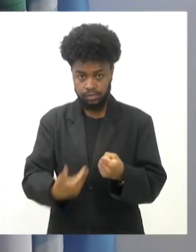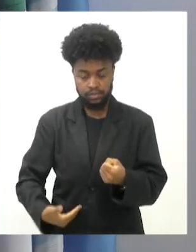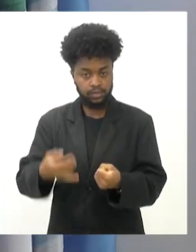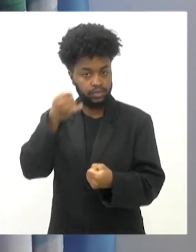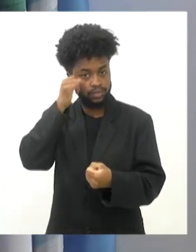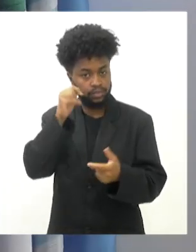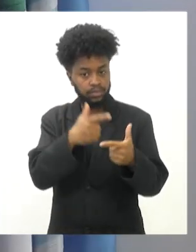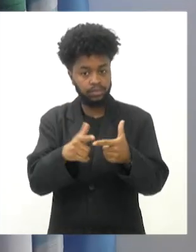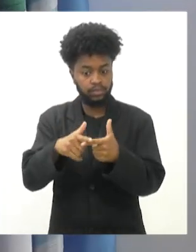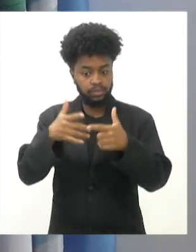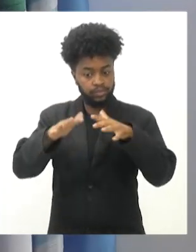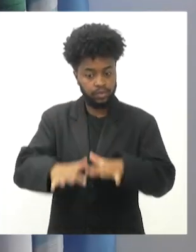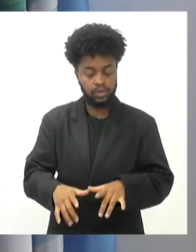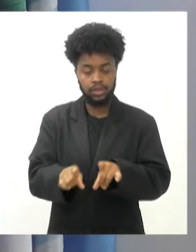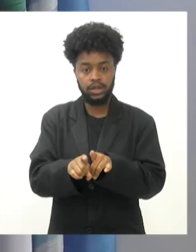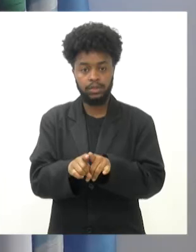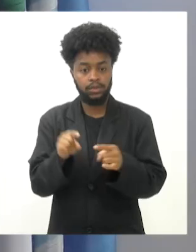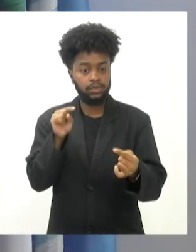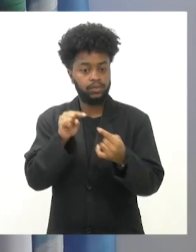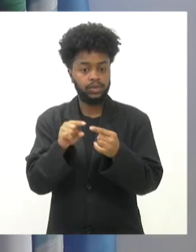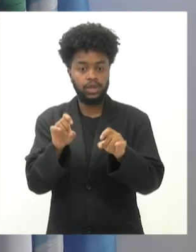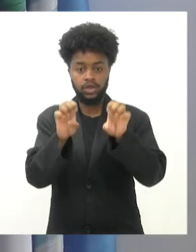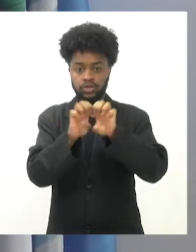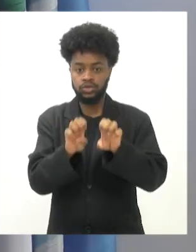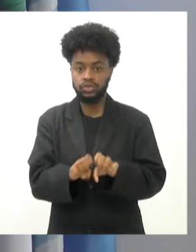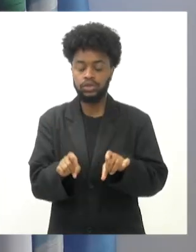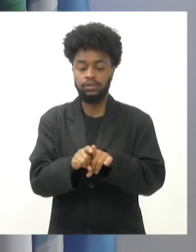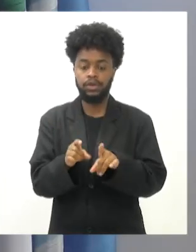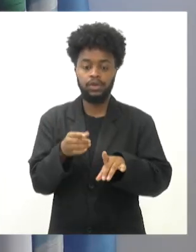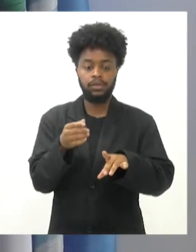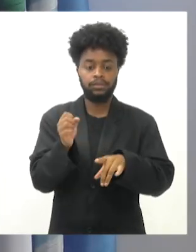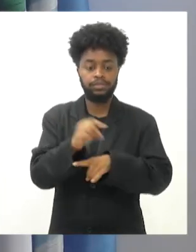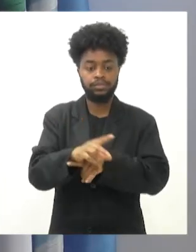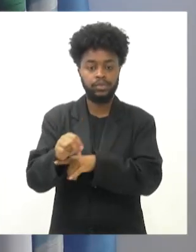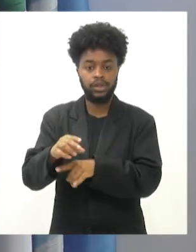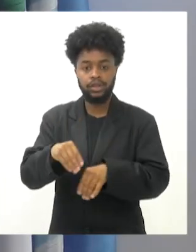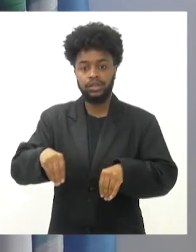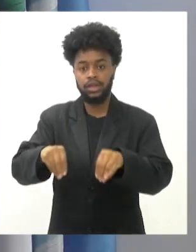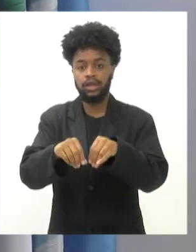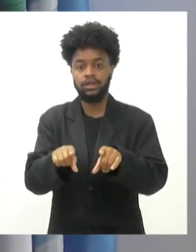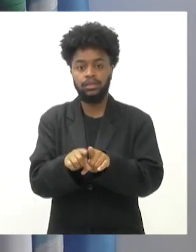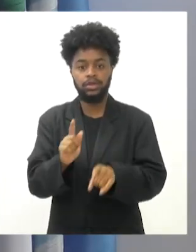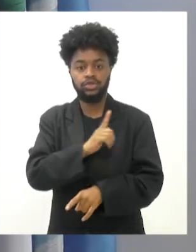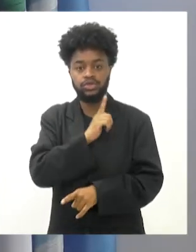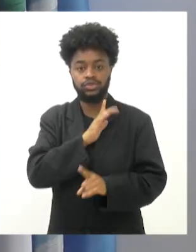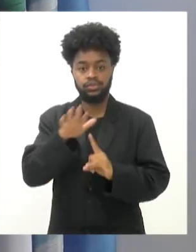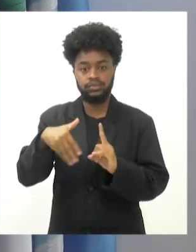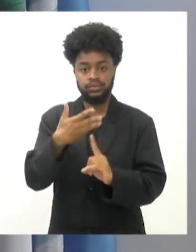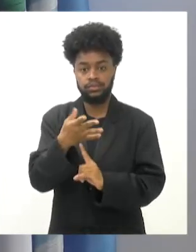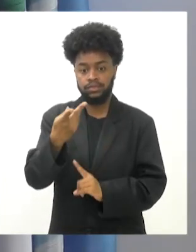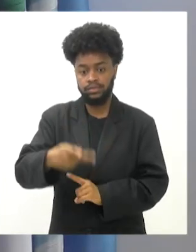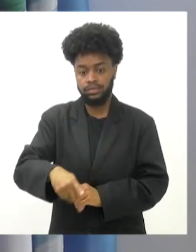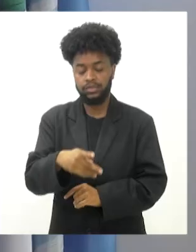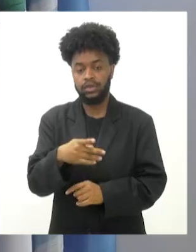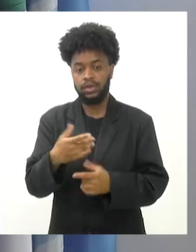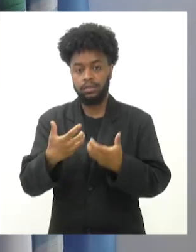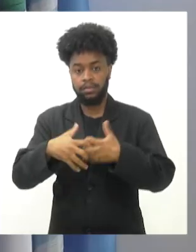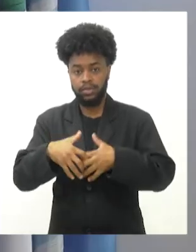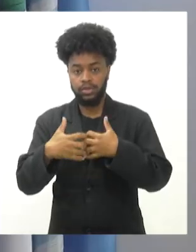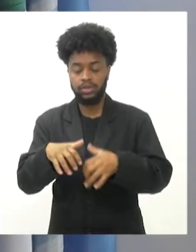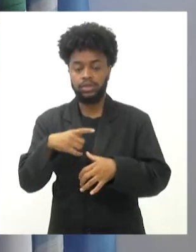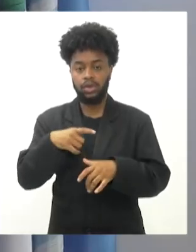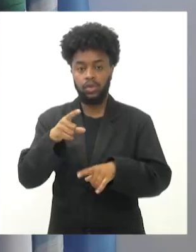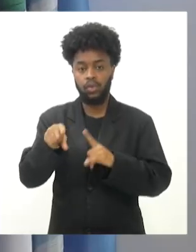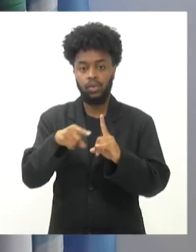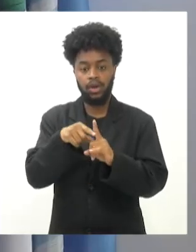especialmente quanto às intervenções estruturais, a ocupação do solo e a gestão ambiental no município de Petrópolis. Serão objeto de